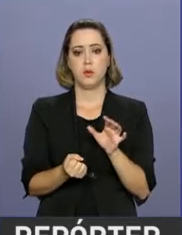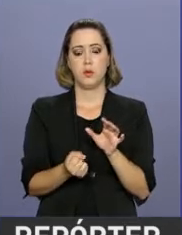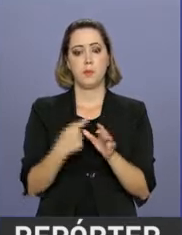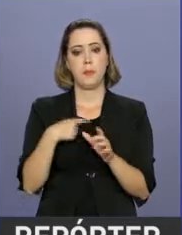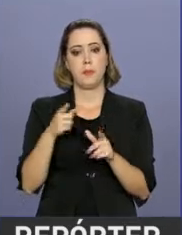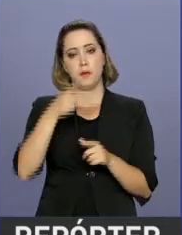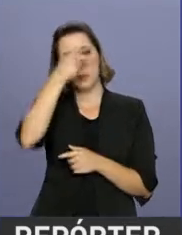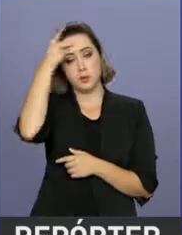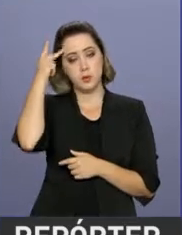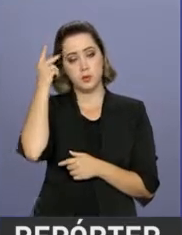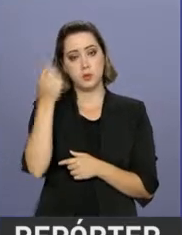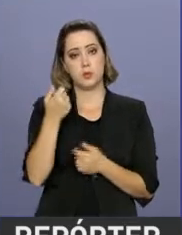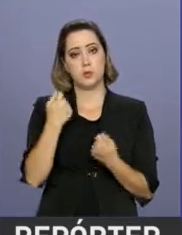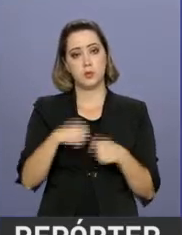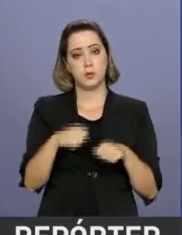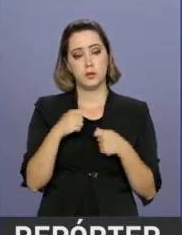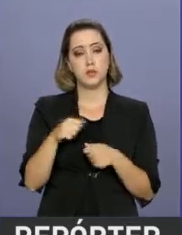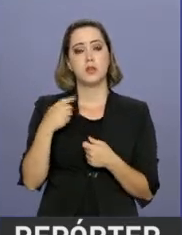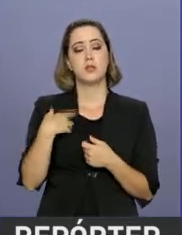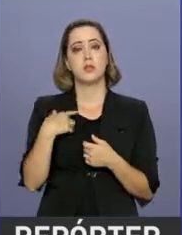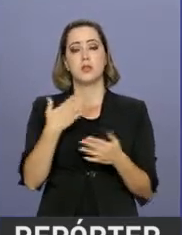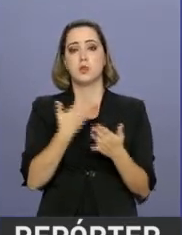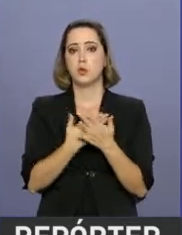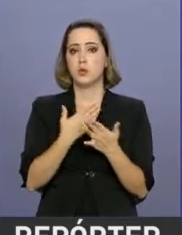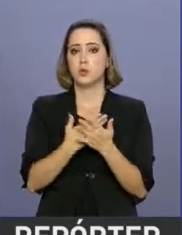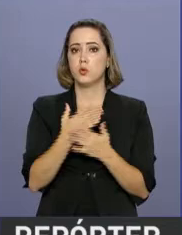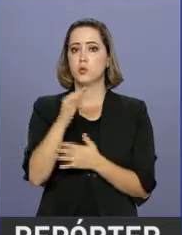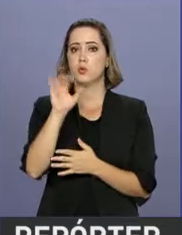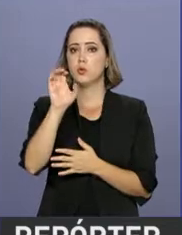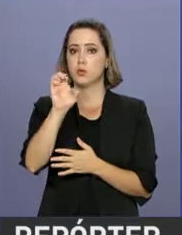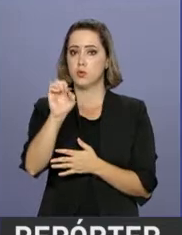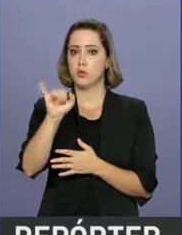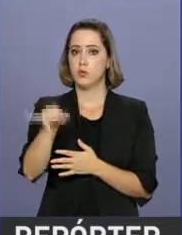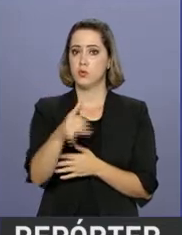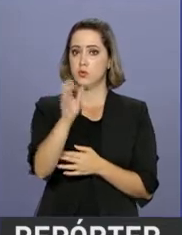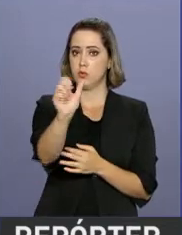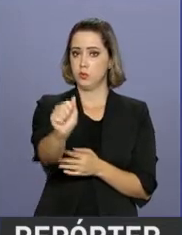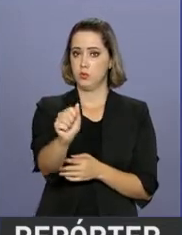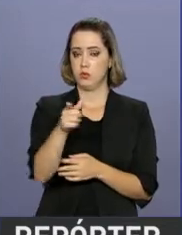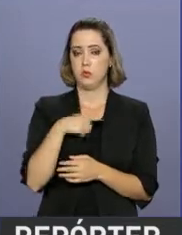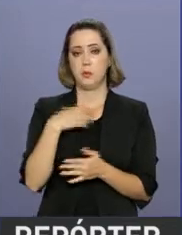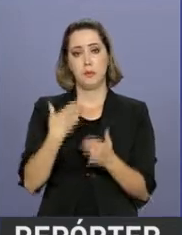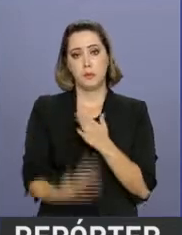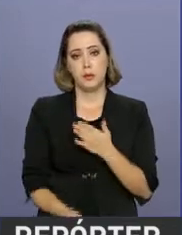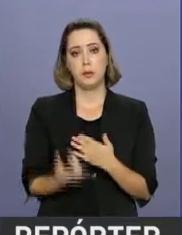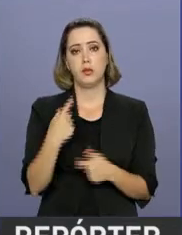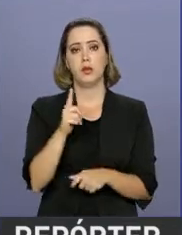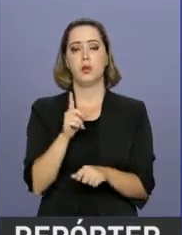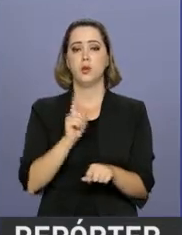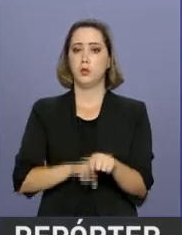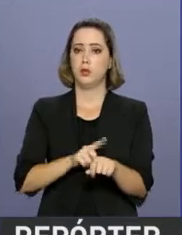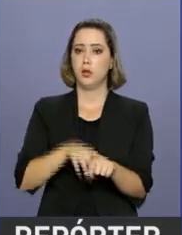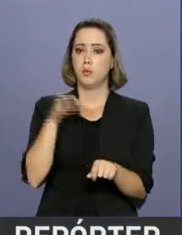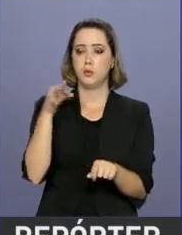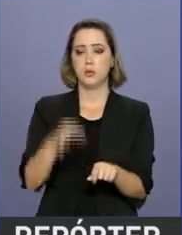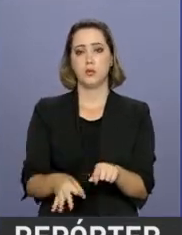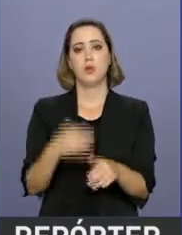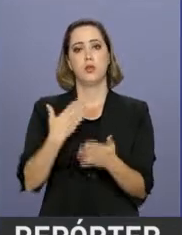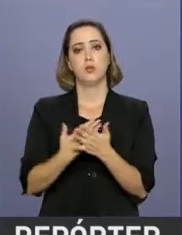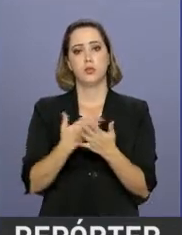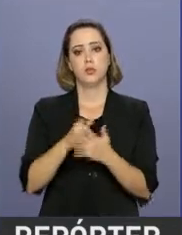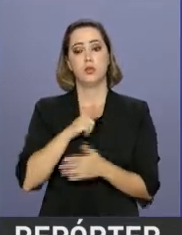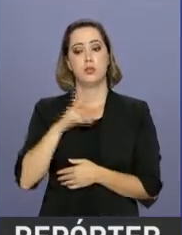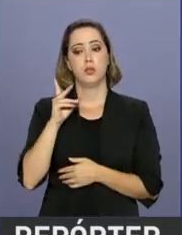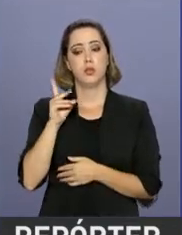submetem à educação de jovens e adultos que perderam a escolaridade na idade certa e que tem pela legislação o